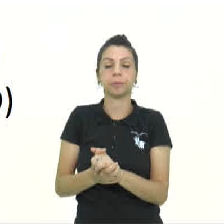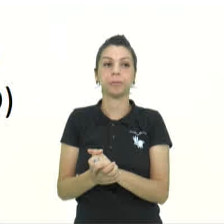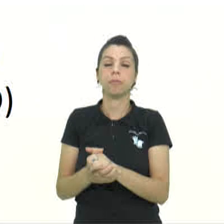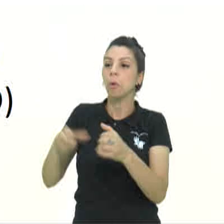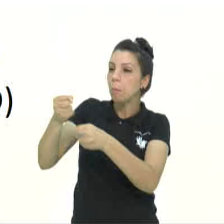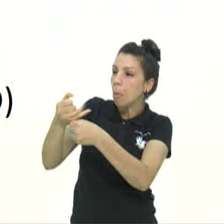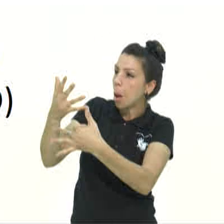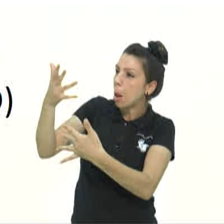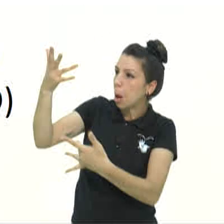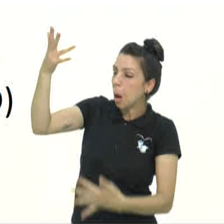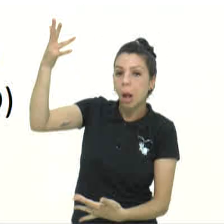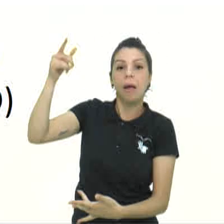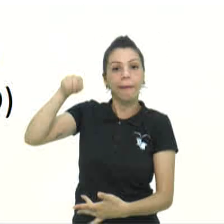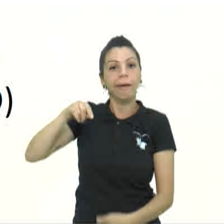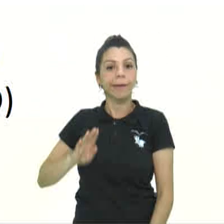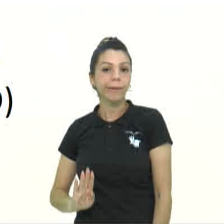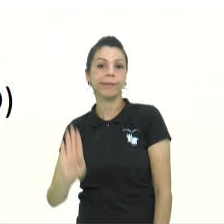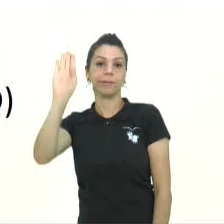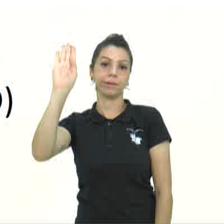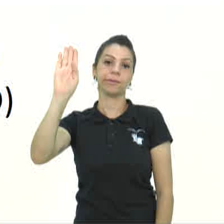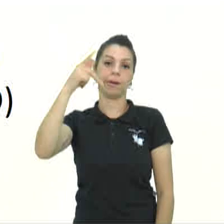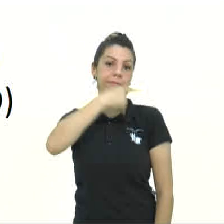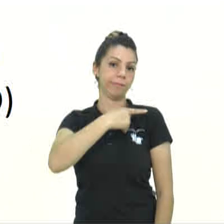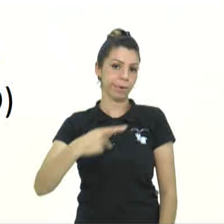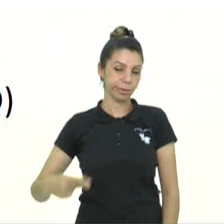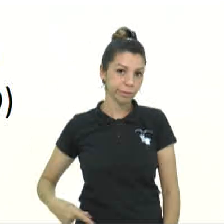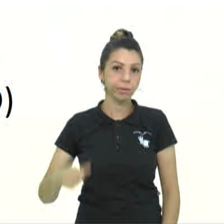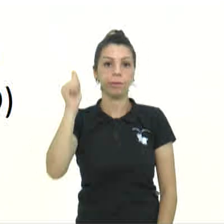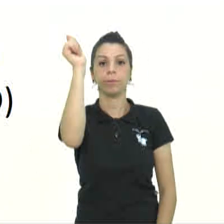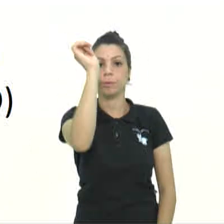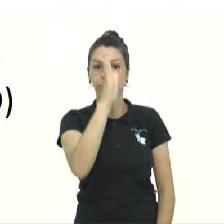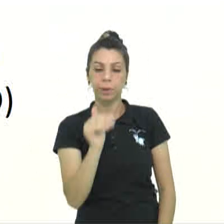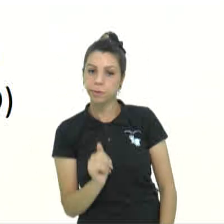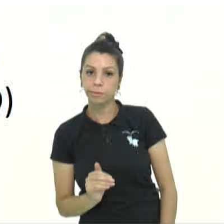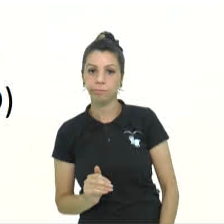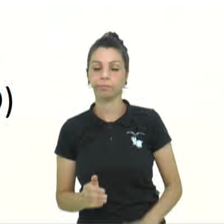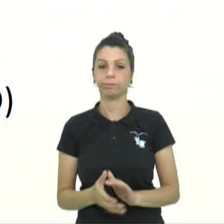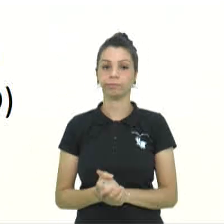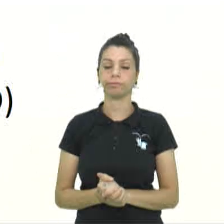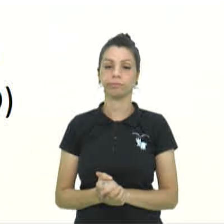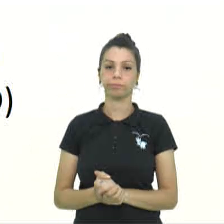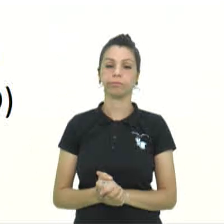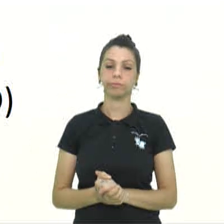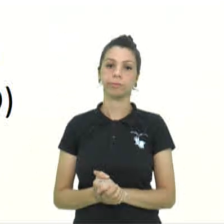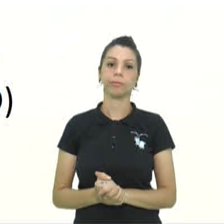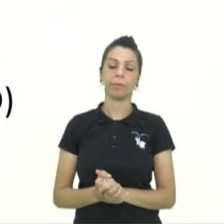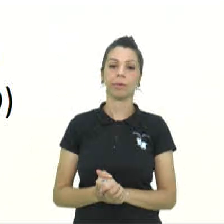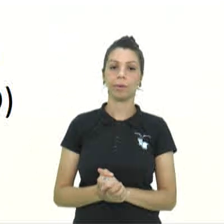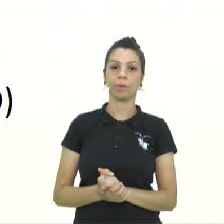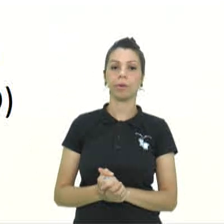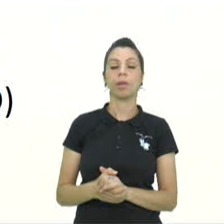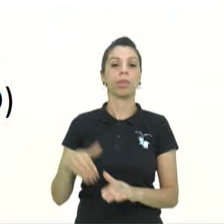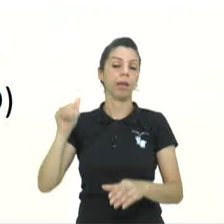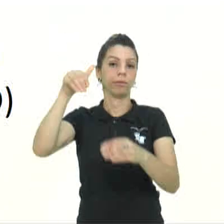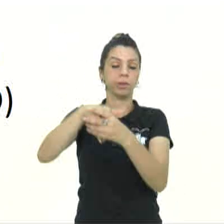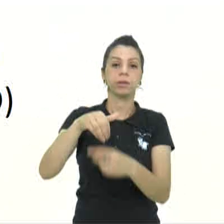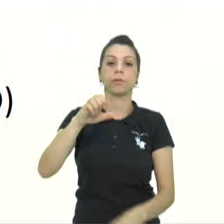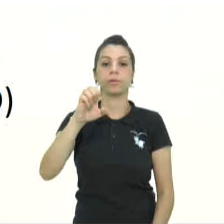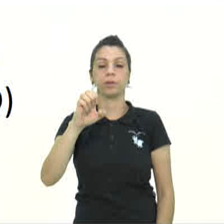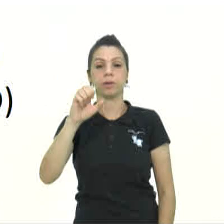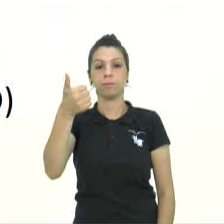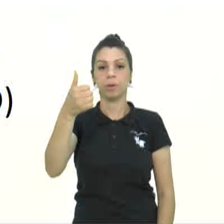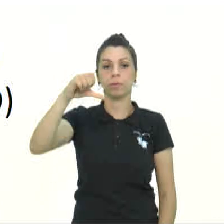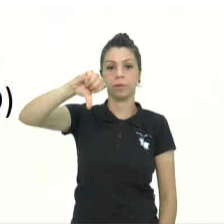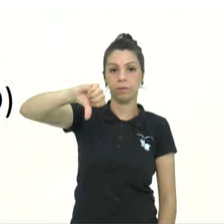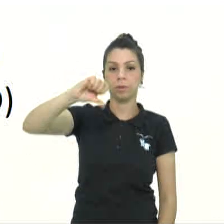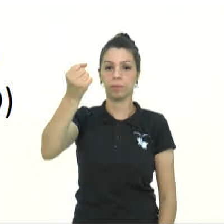aí foram candidatos a presidente do Brasil na eleição de 89. Na mesma